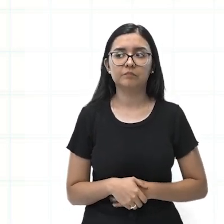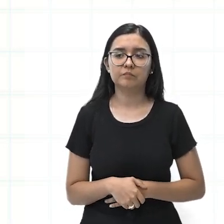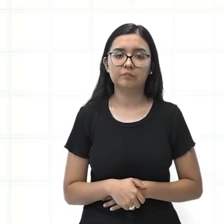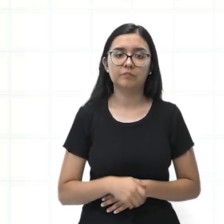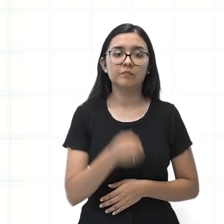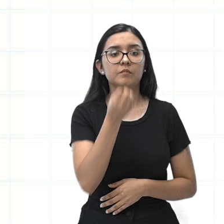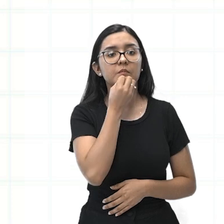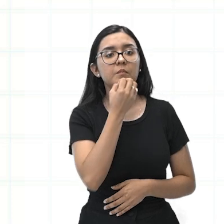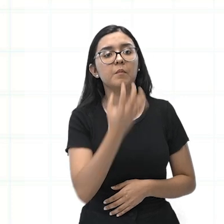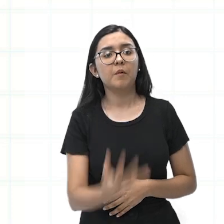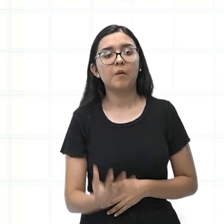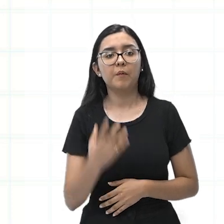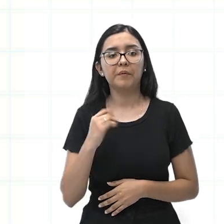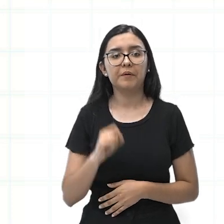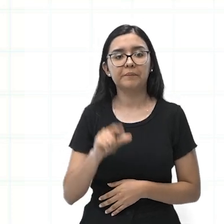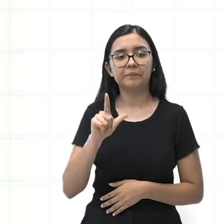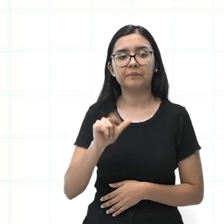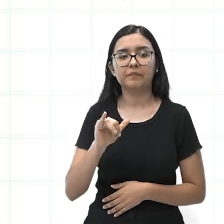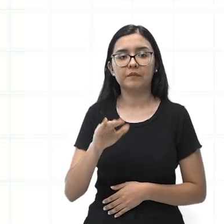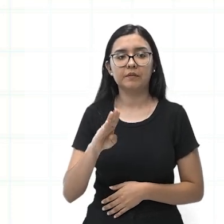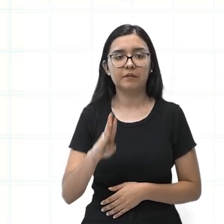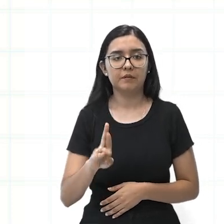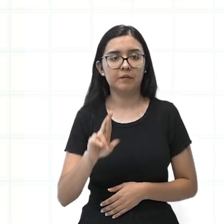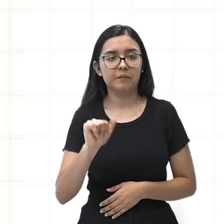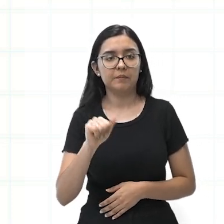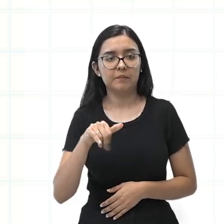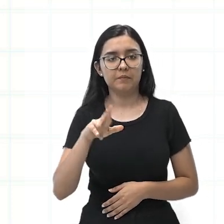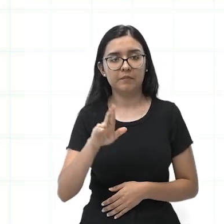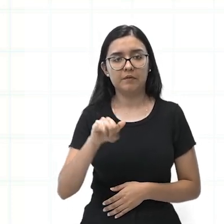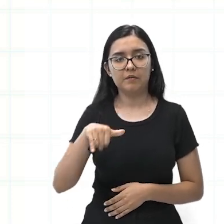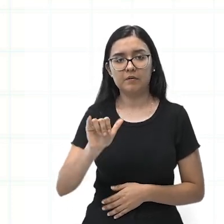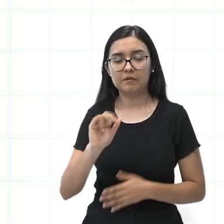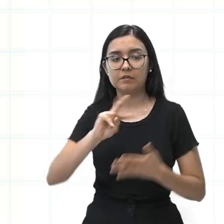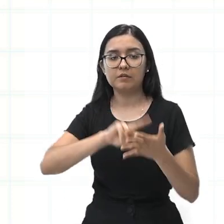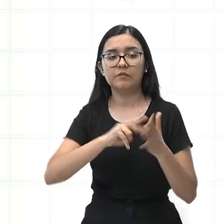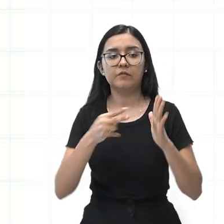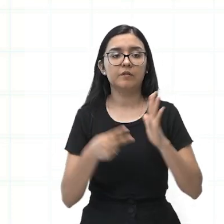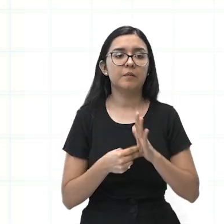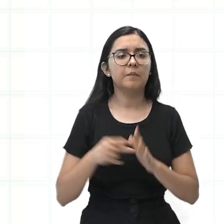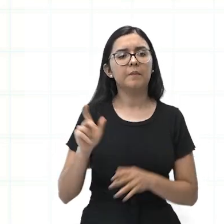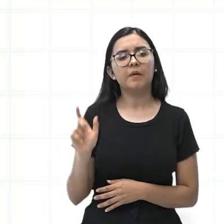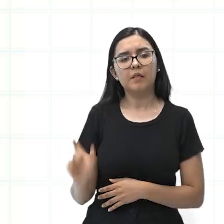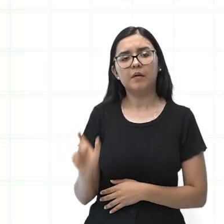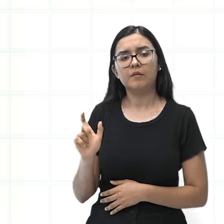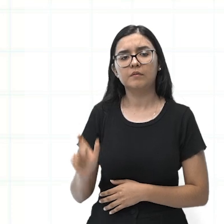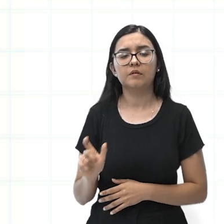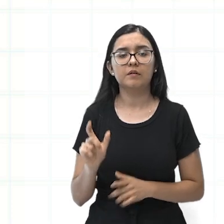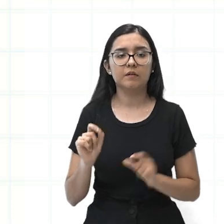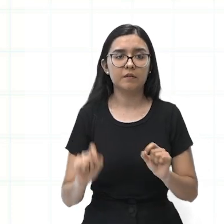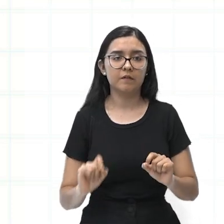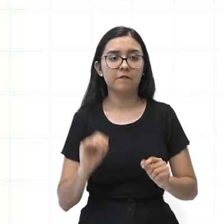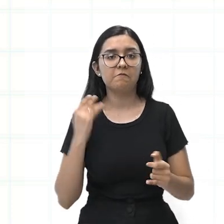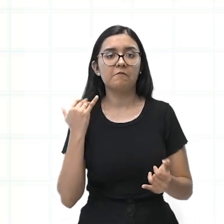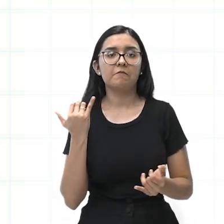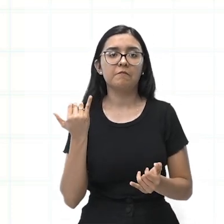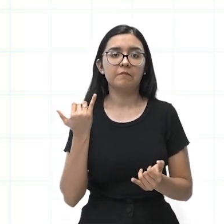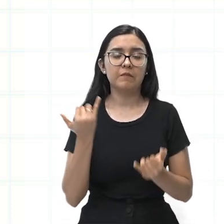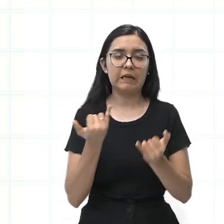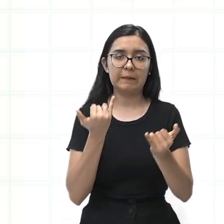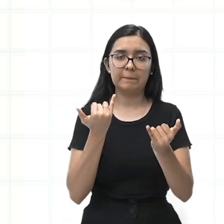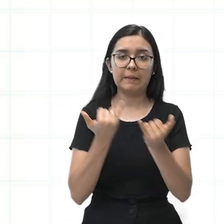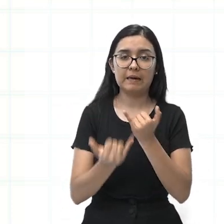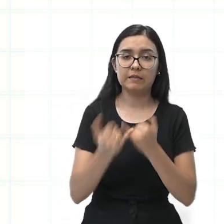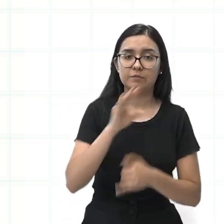é uma boa library with lots of books. Library, gente, é uma palavrinha falsa cognata, tá?